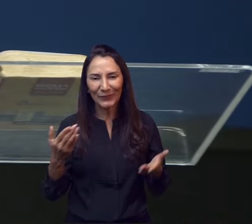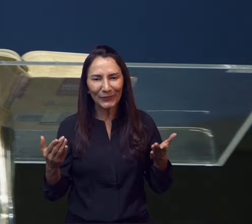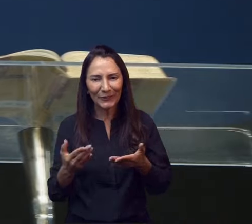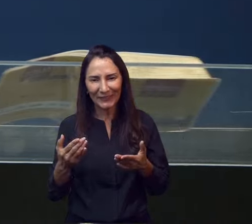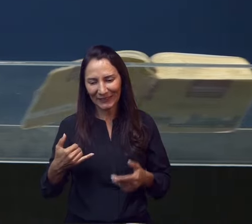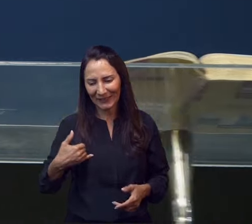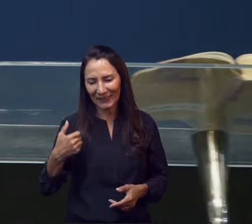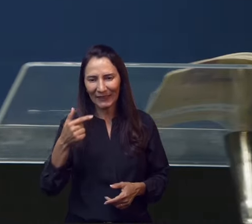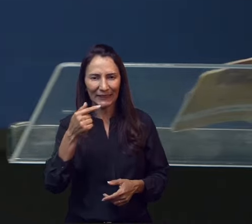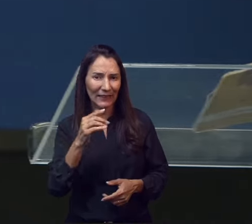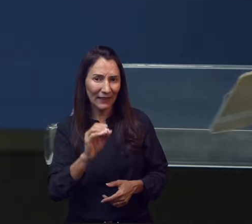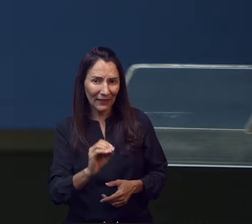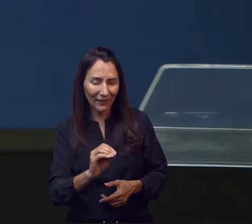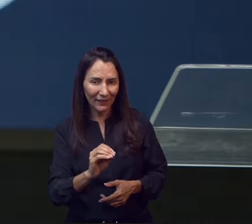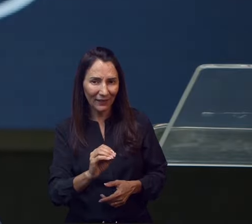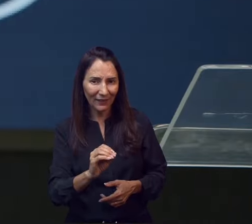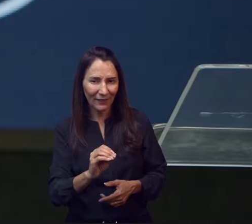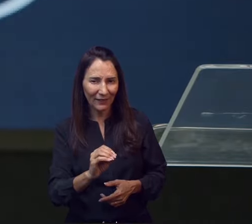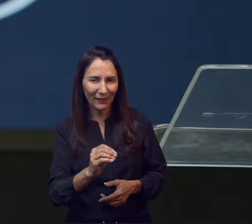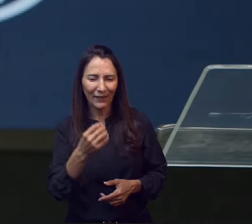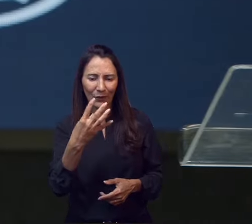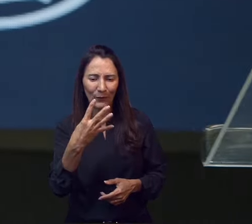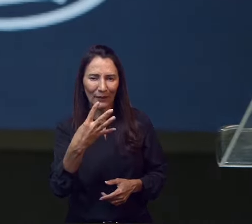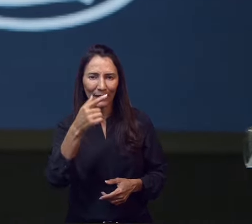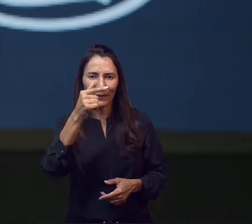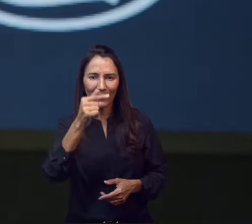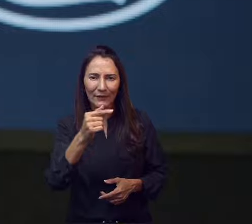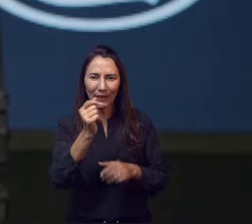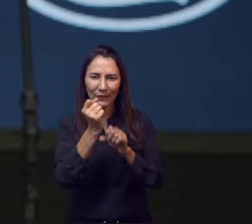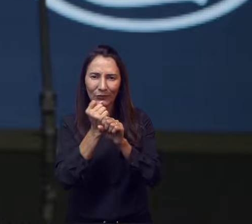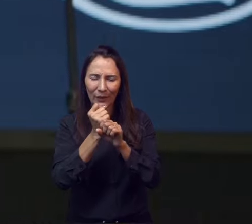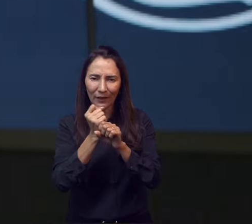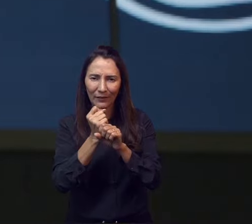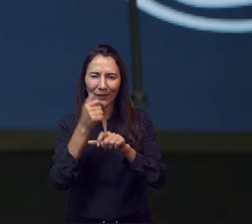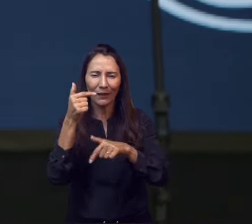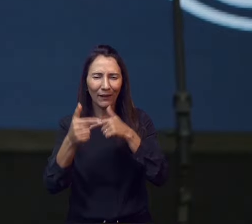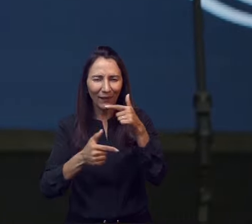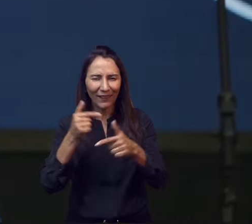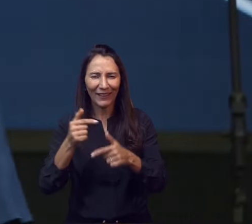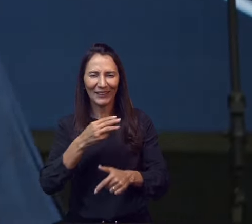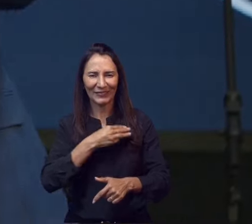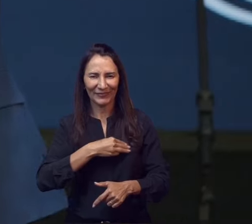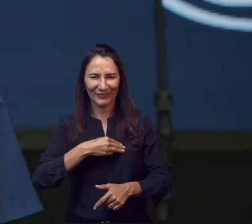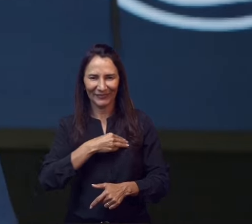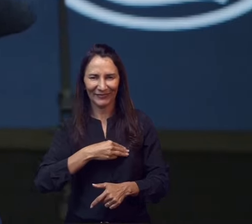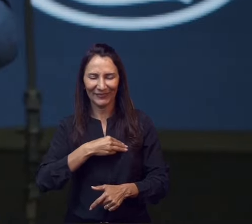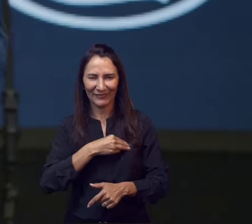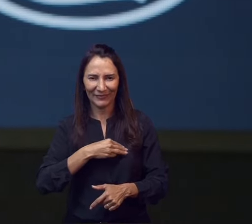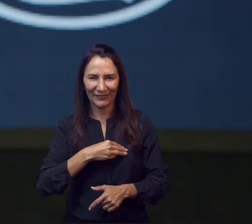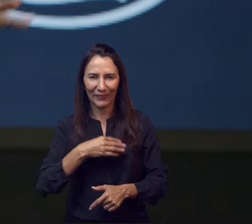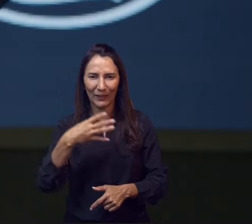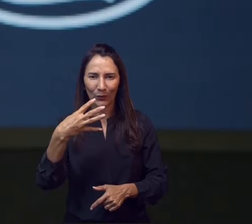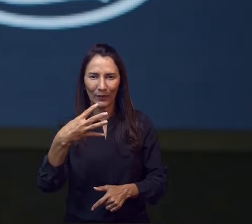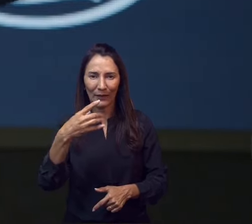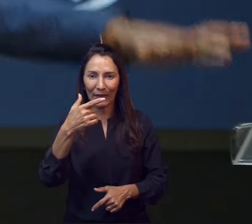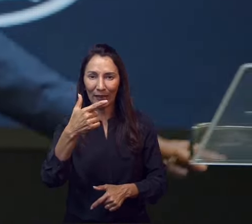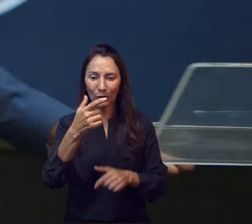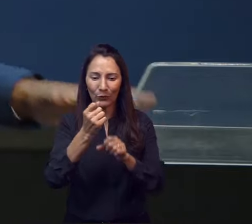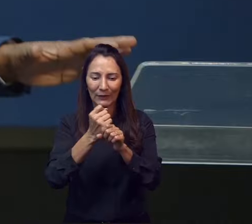idade 47 anos de ministério quarenta e dois anos pastor